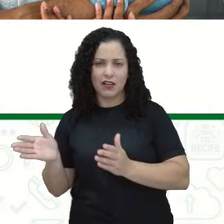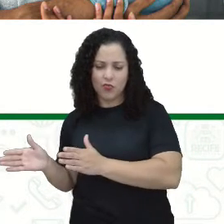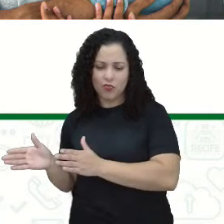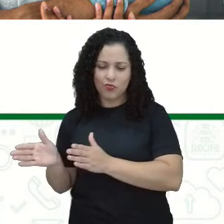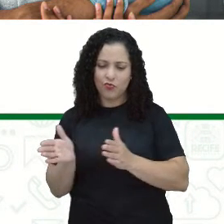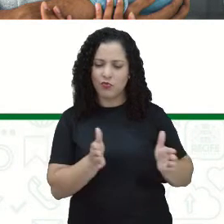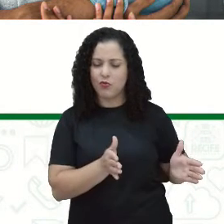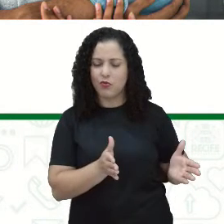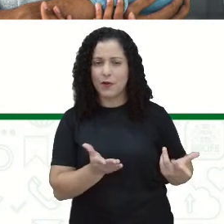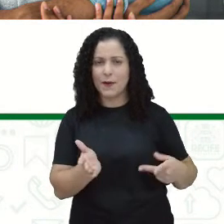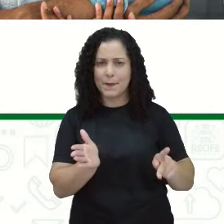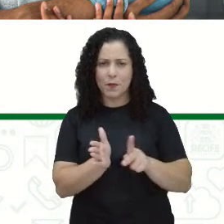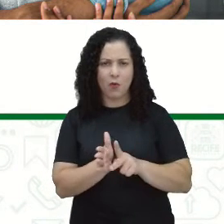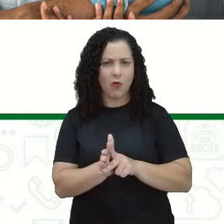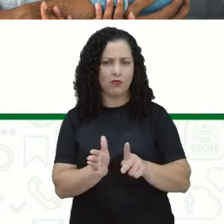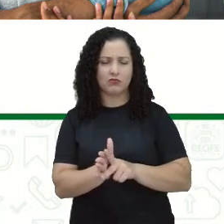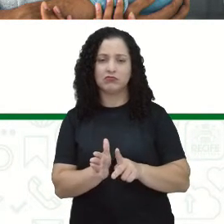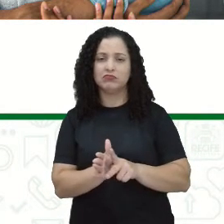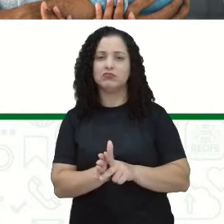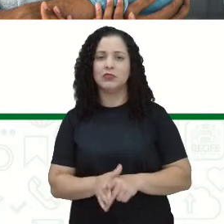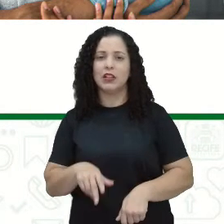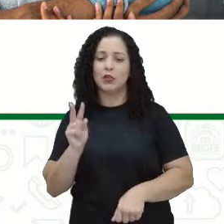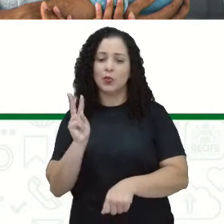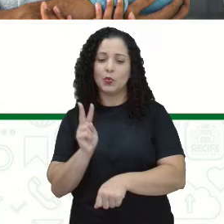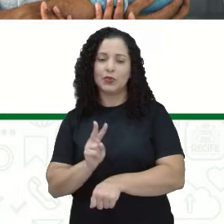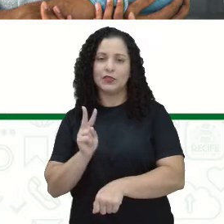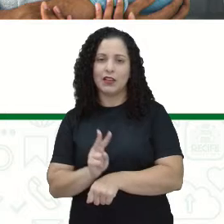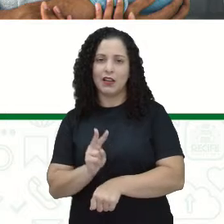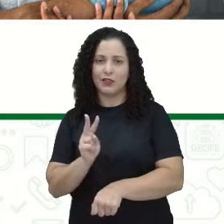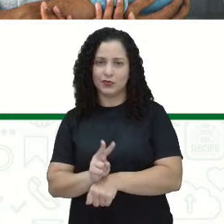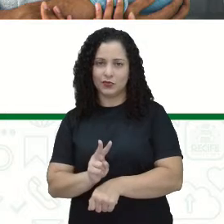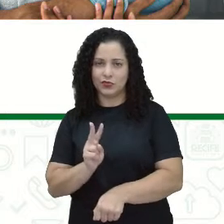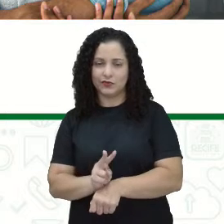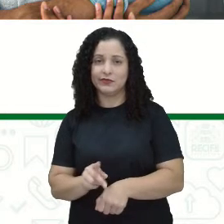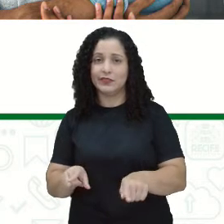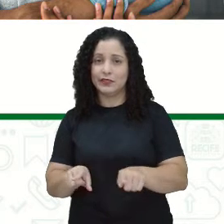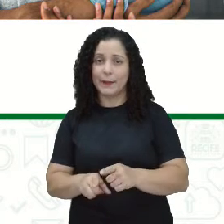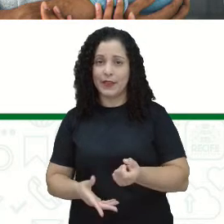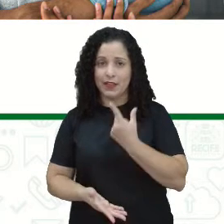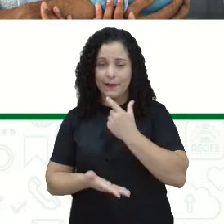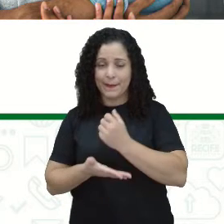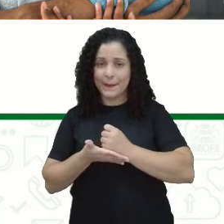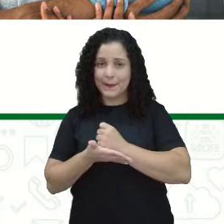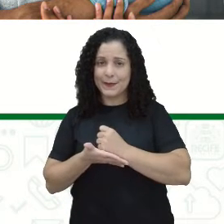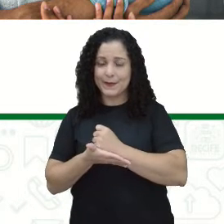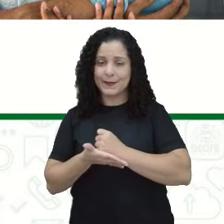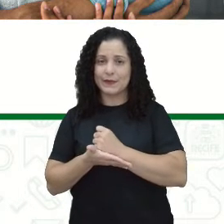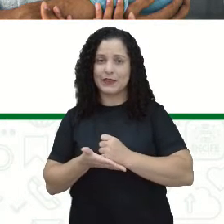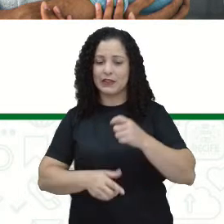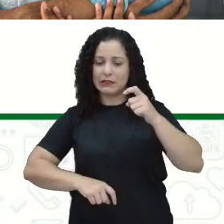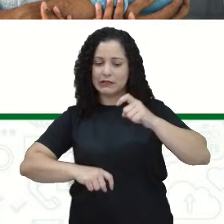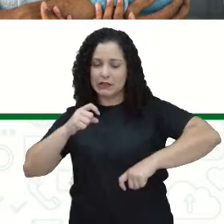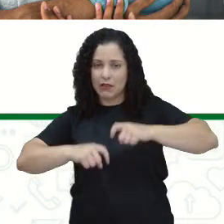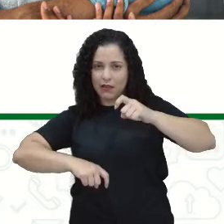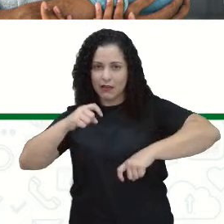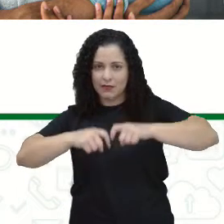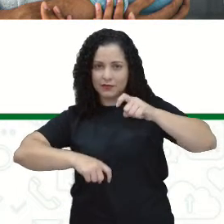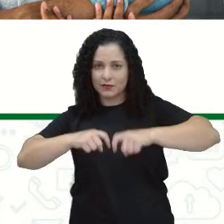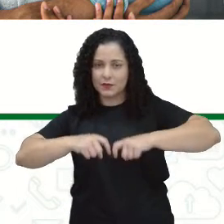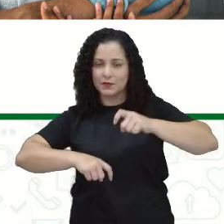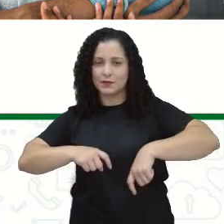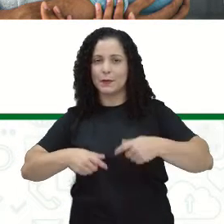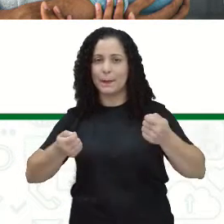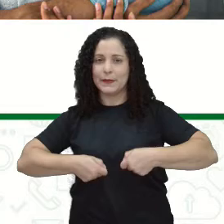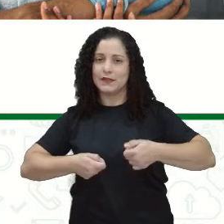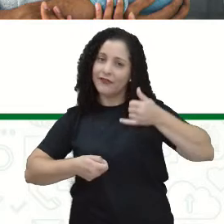faz parte, né? Ter cuidados contraceptivos quando se começarem as relações sexuais para